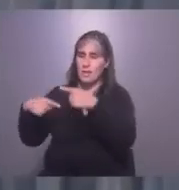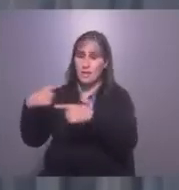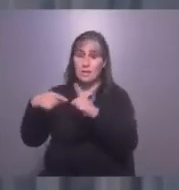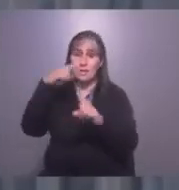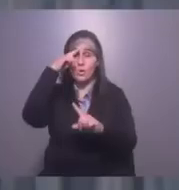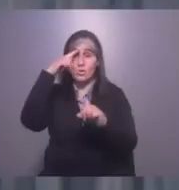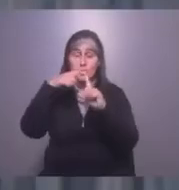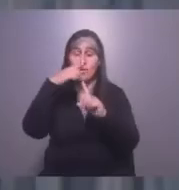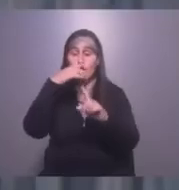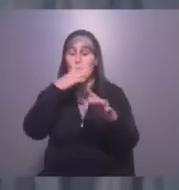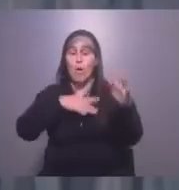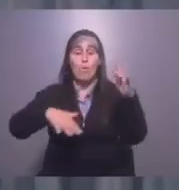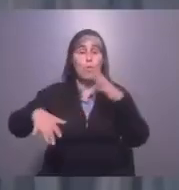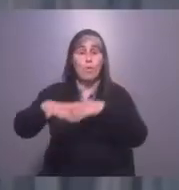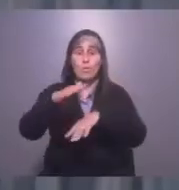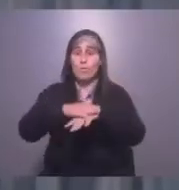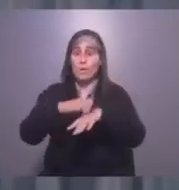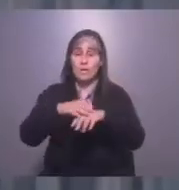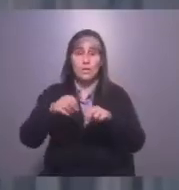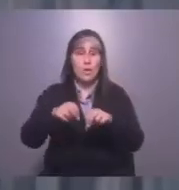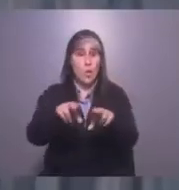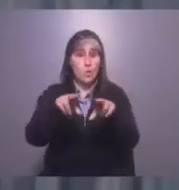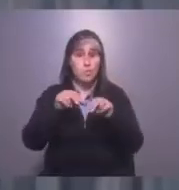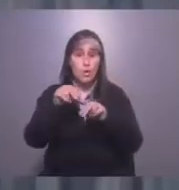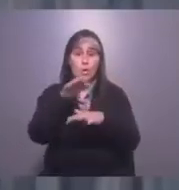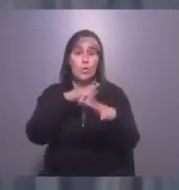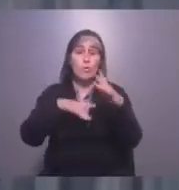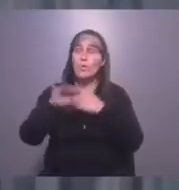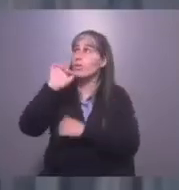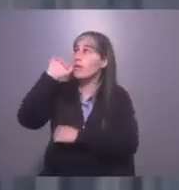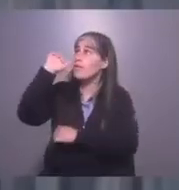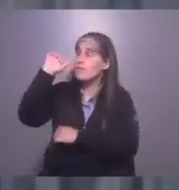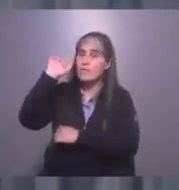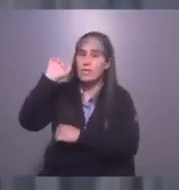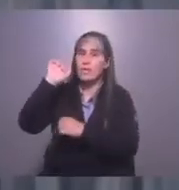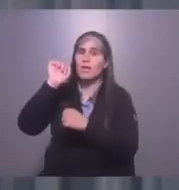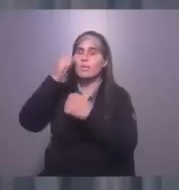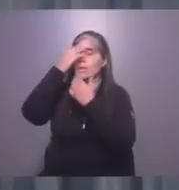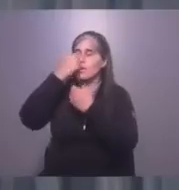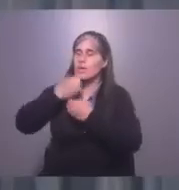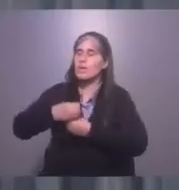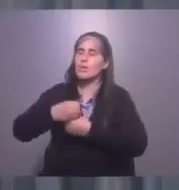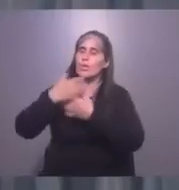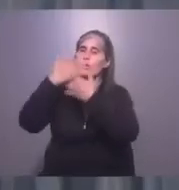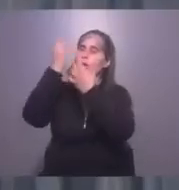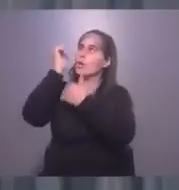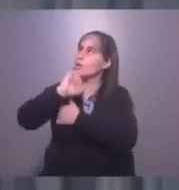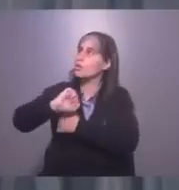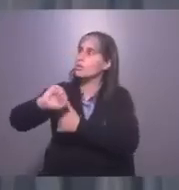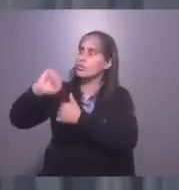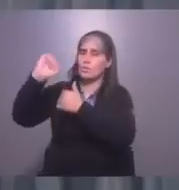do povo que Deus adquiriu para louvor da sua glória.